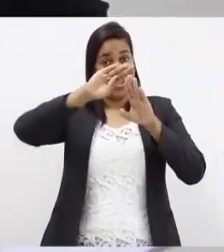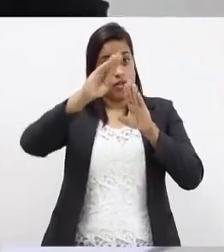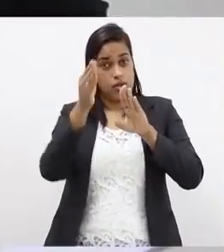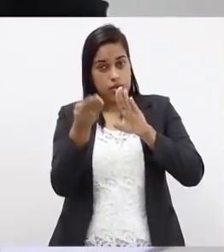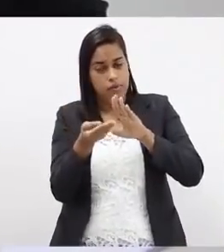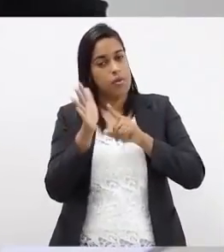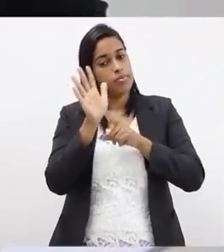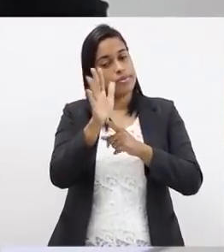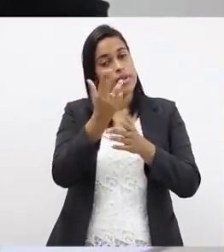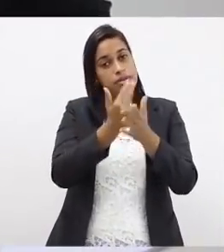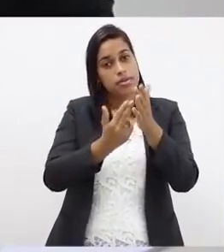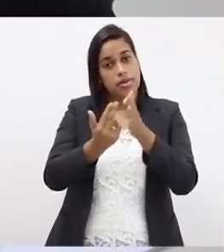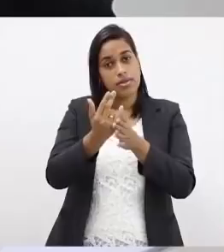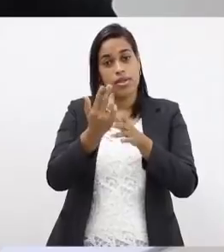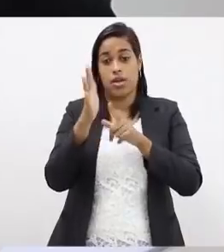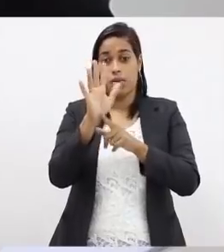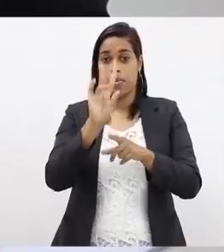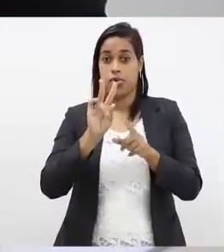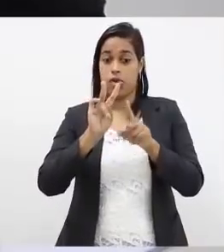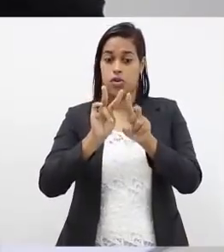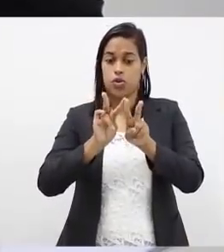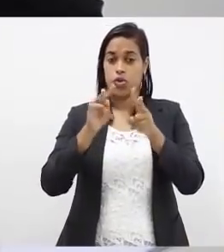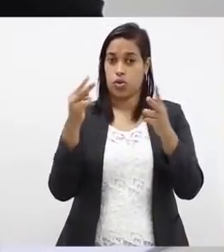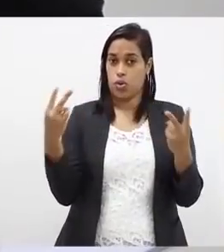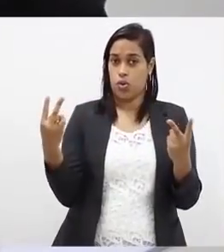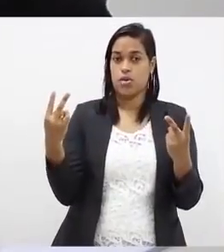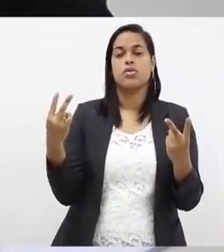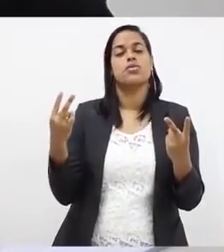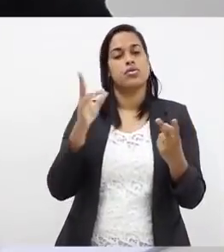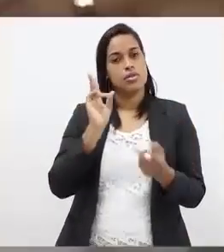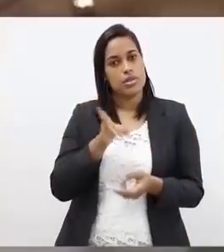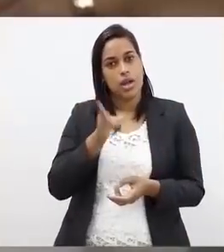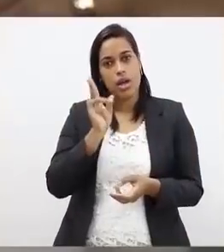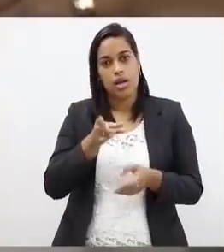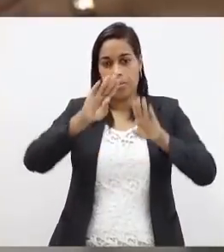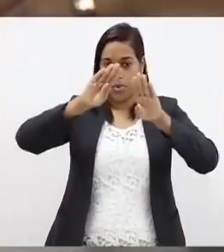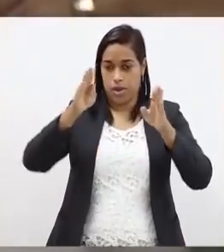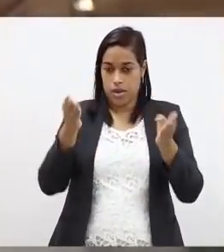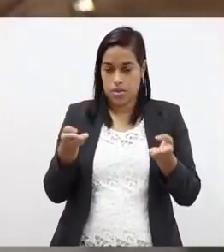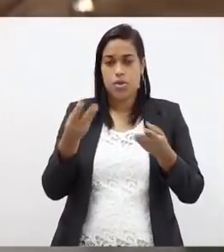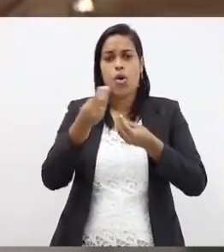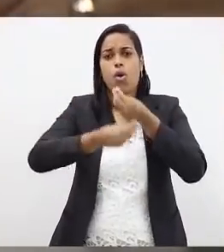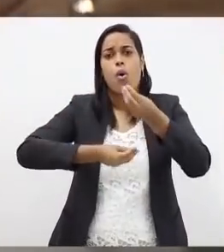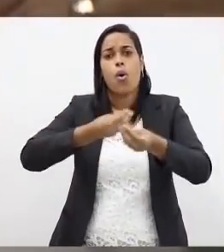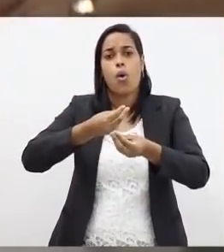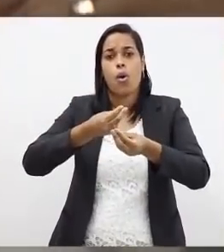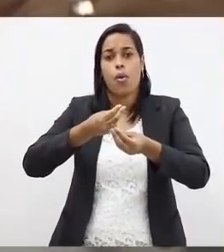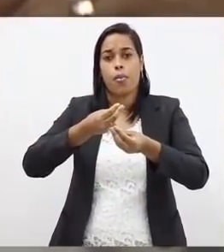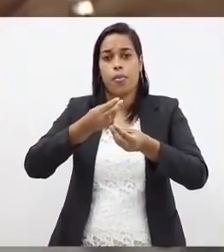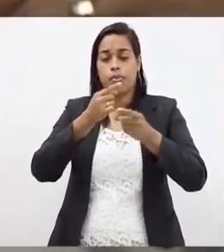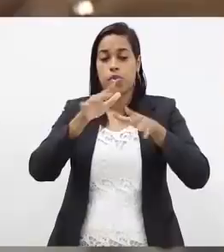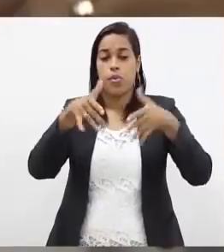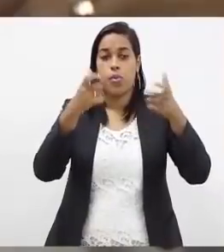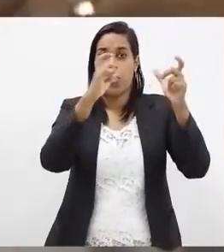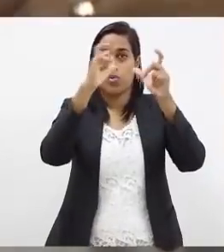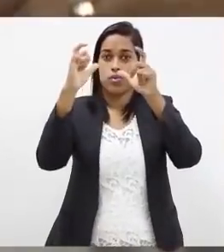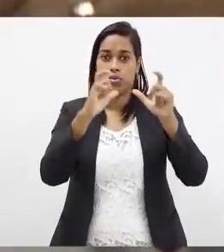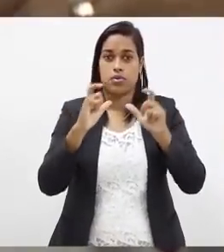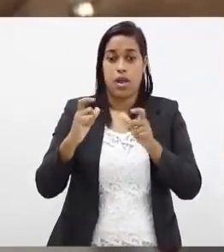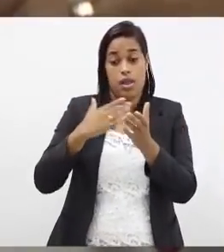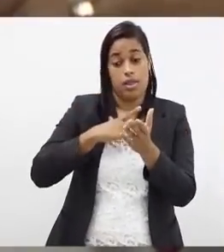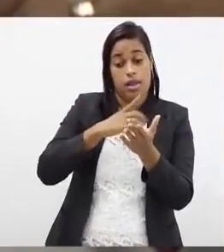desenhado, representado em 2 dimensões, vai se transformar num arco de elipse. Como determinar aonde vai passar esse arco? Ele tem